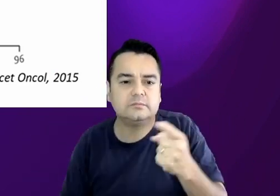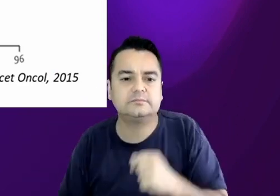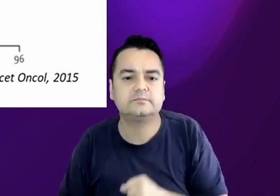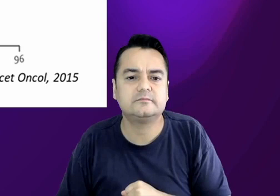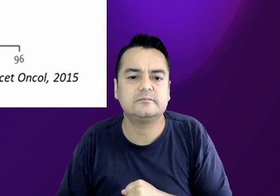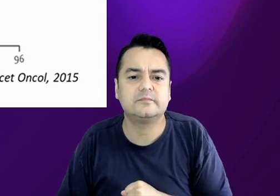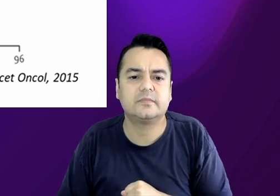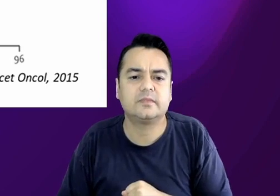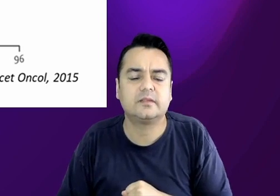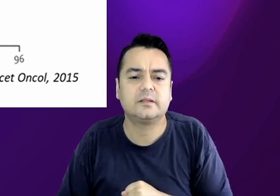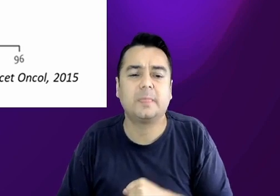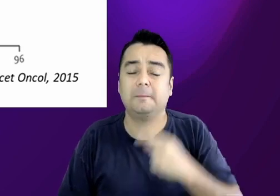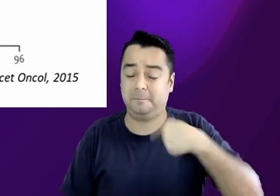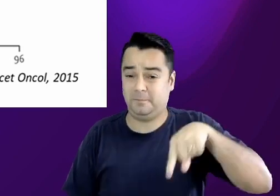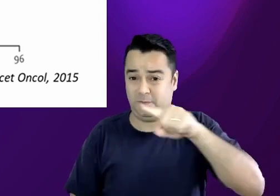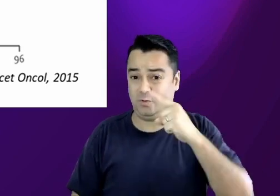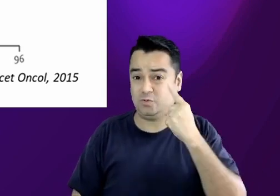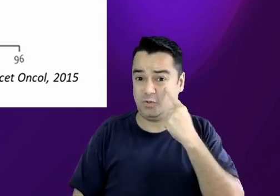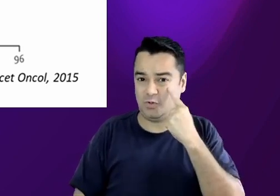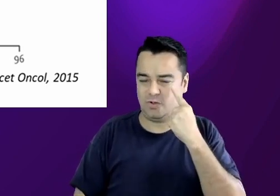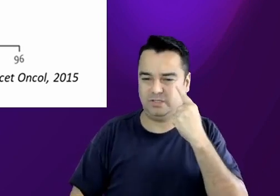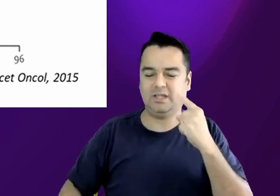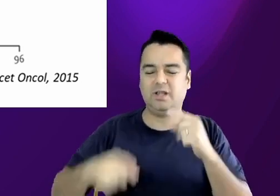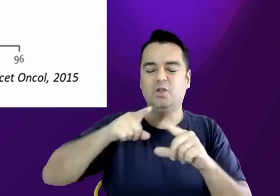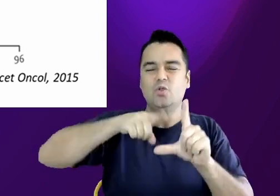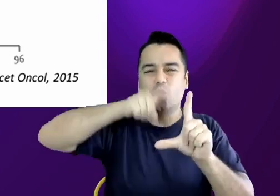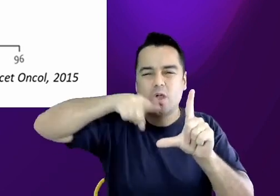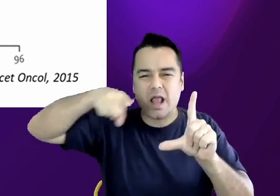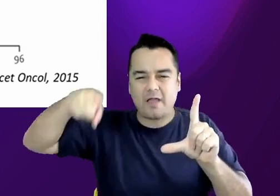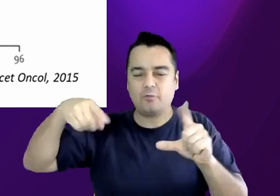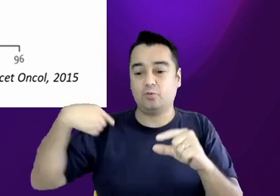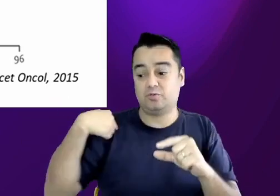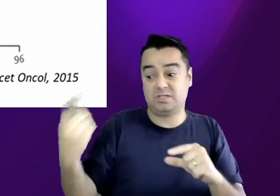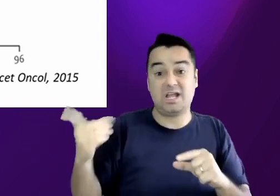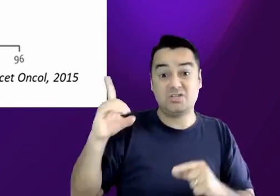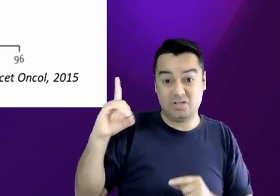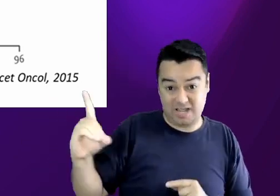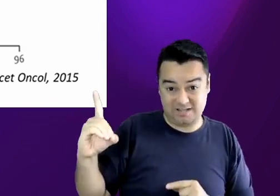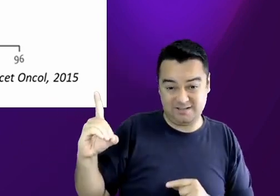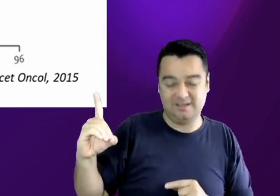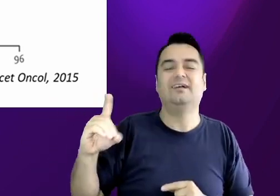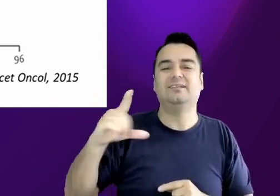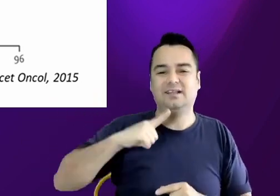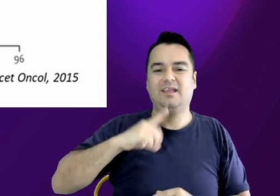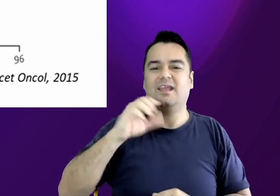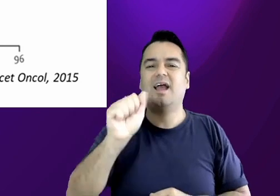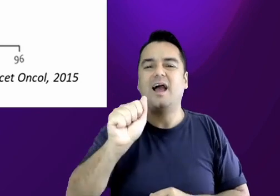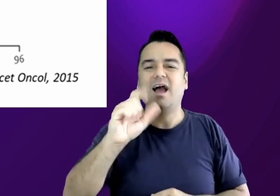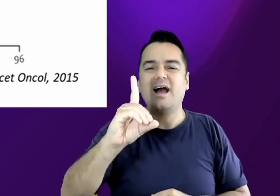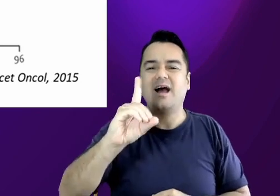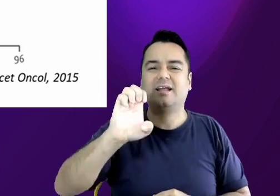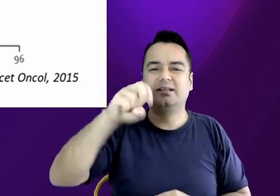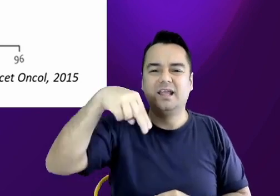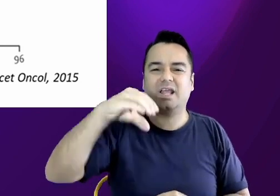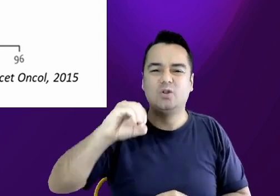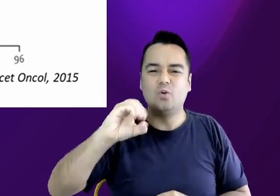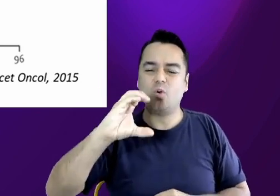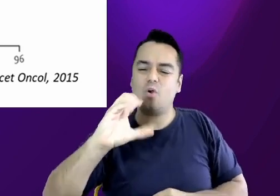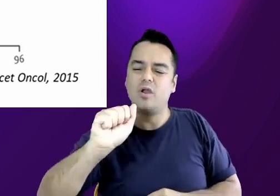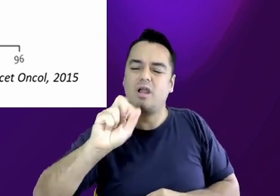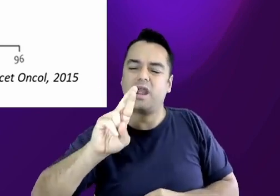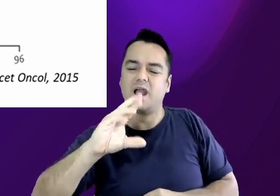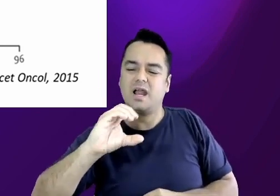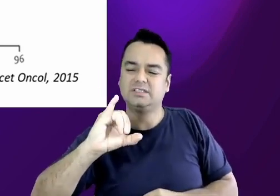E quando a gente olha no gráfico da direita, os pacientes com adenocarcinoma, né, a mediana